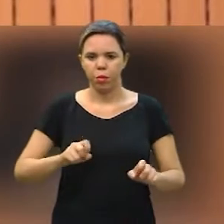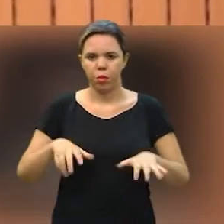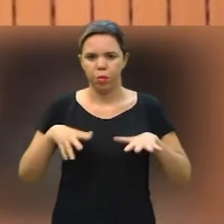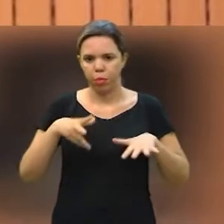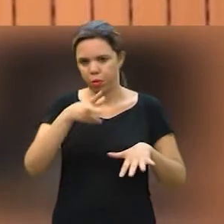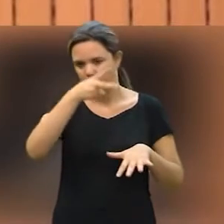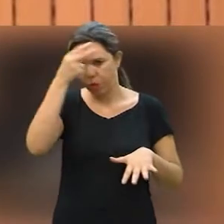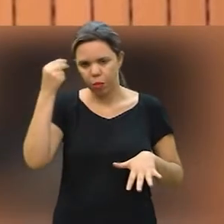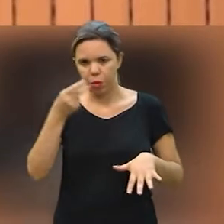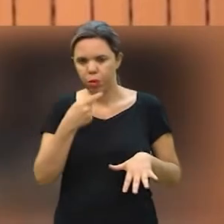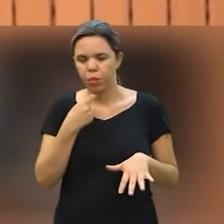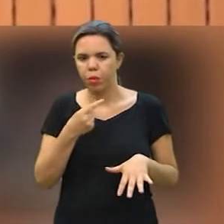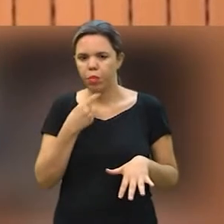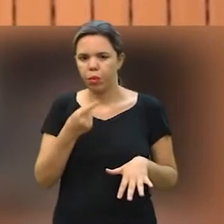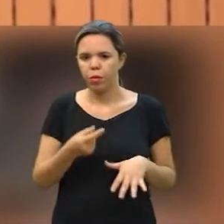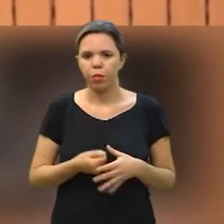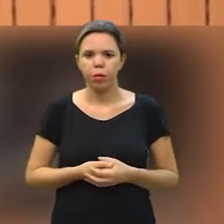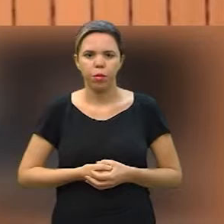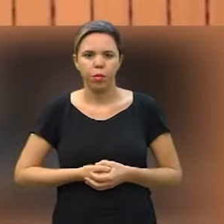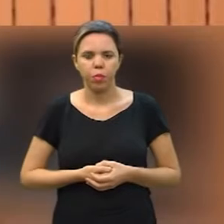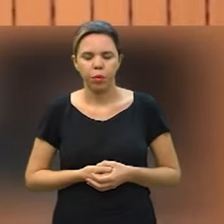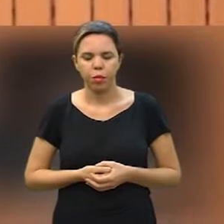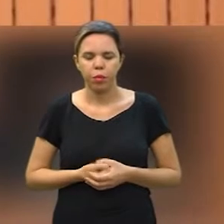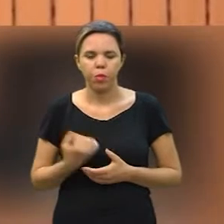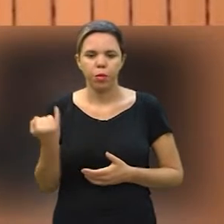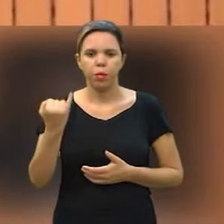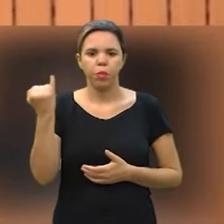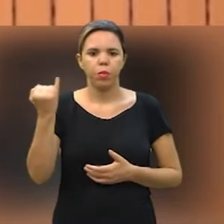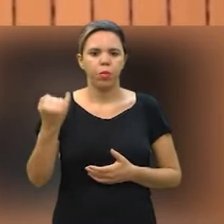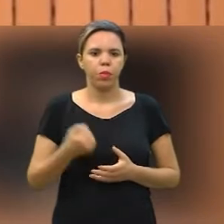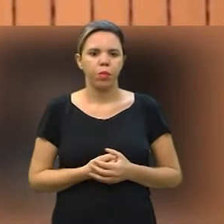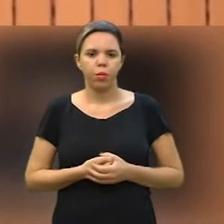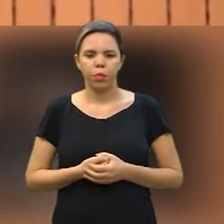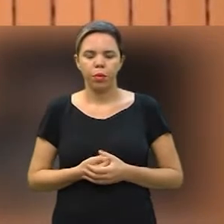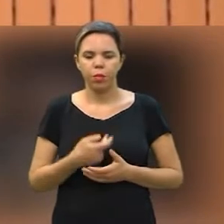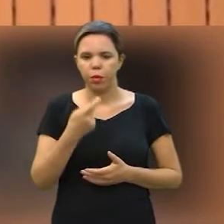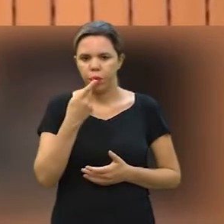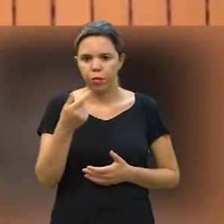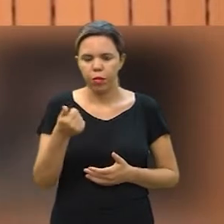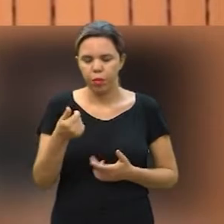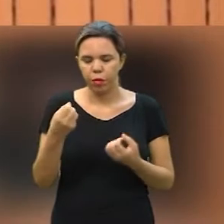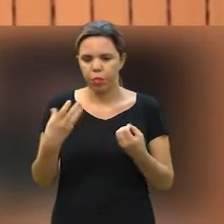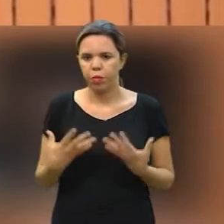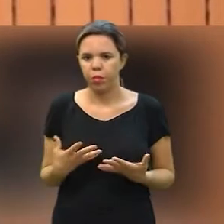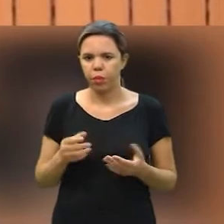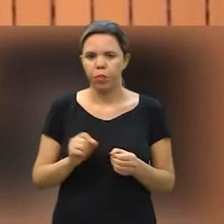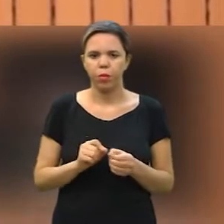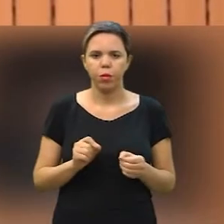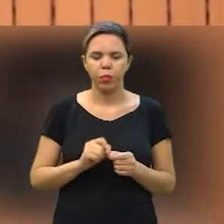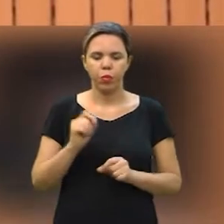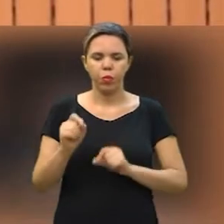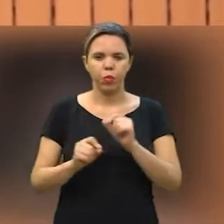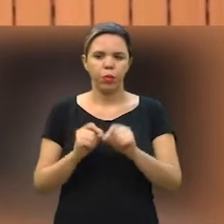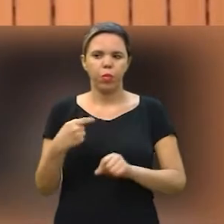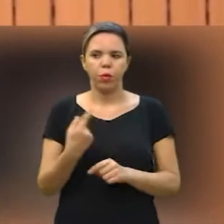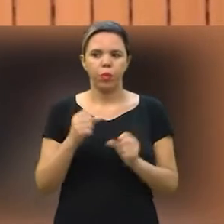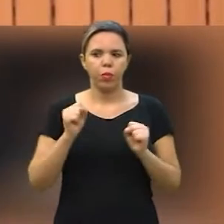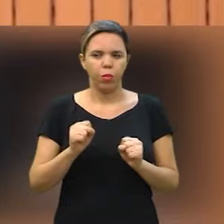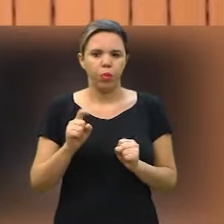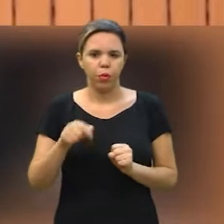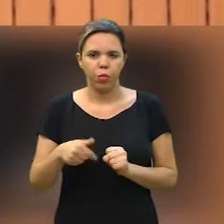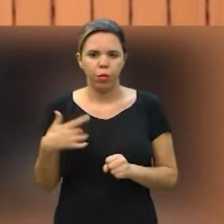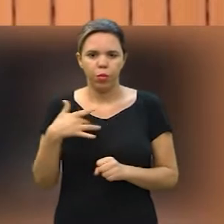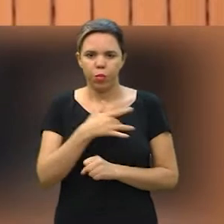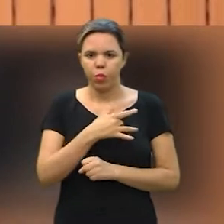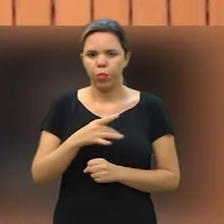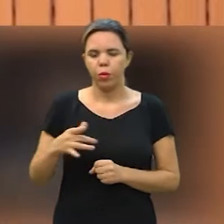esteve na audiência pública e fez questionamentos. É importante ressaltar, e um primeiro comentário que faço, é que a gente